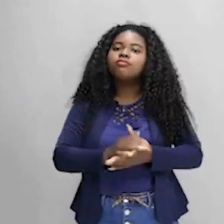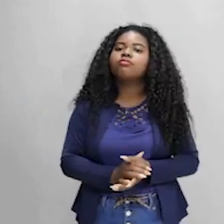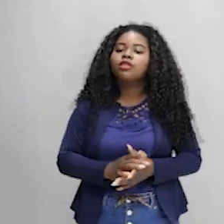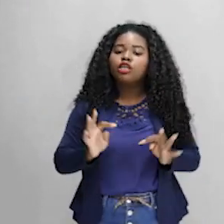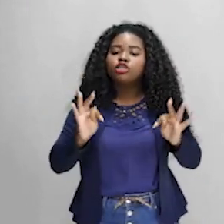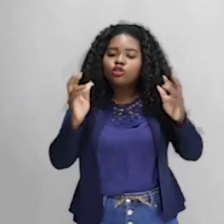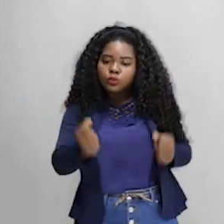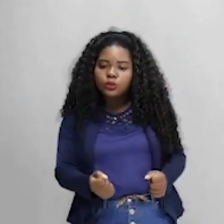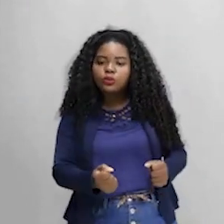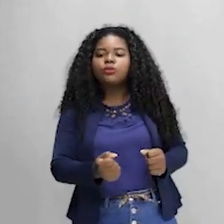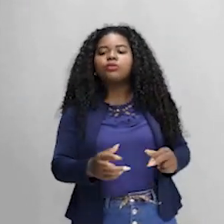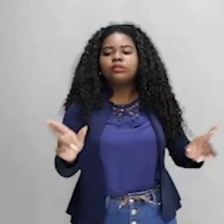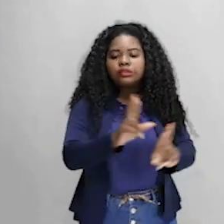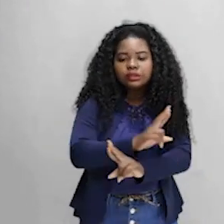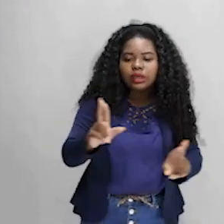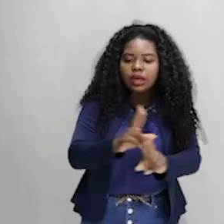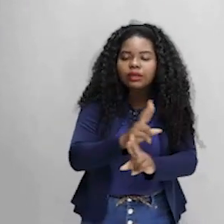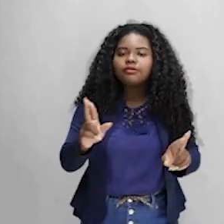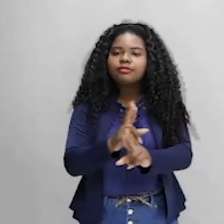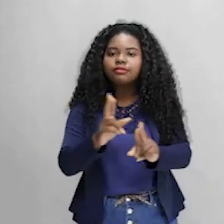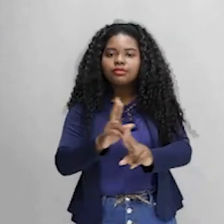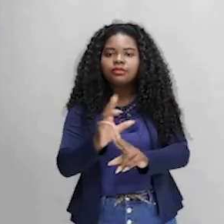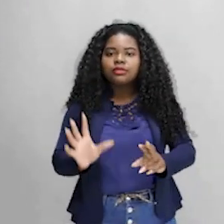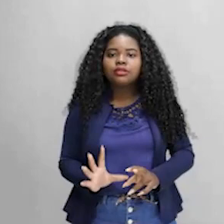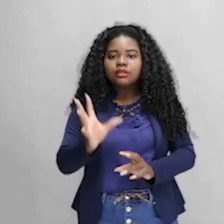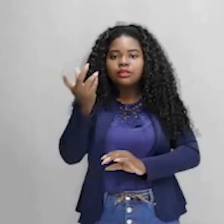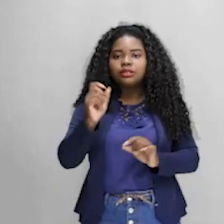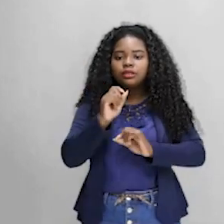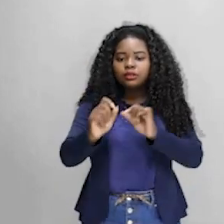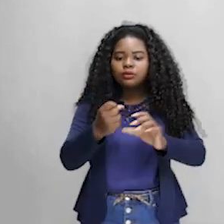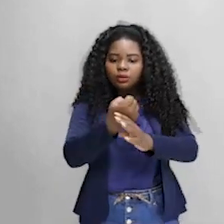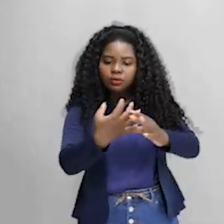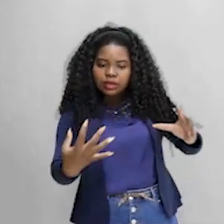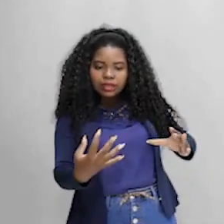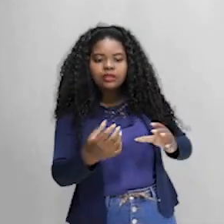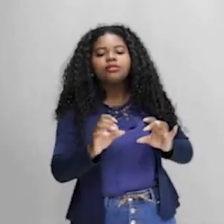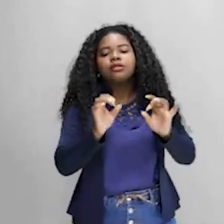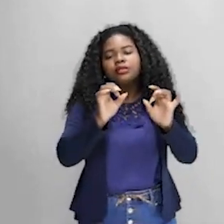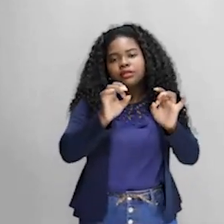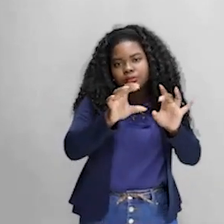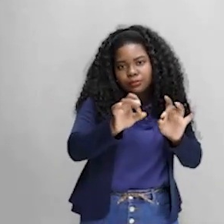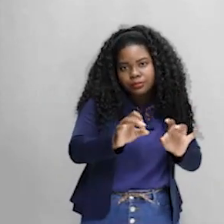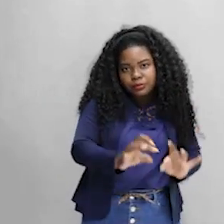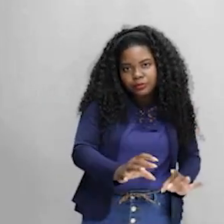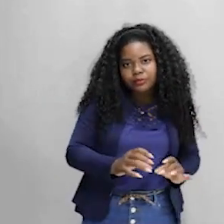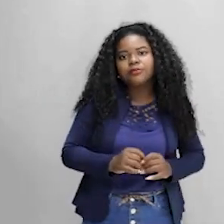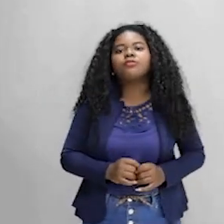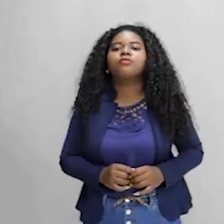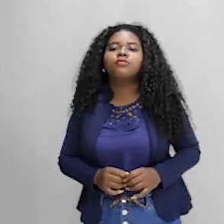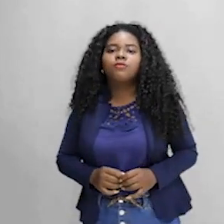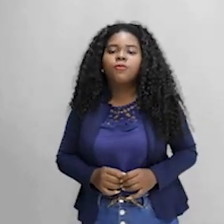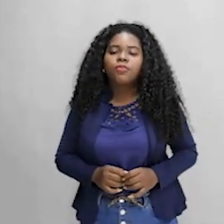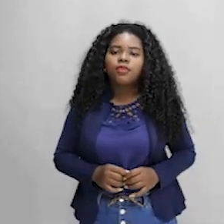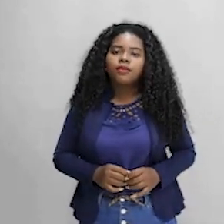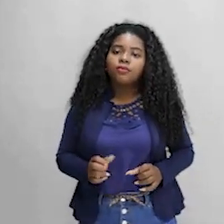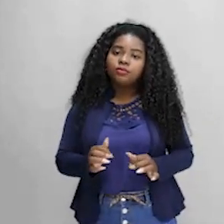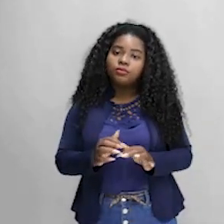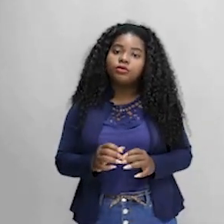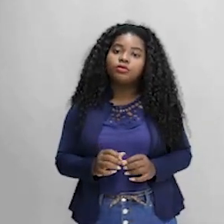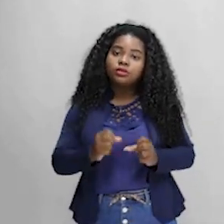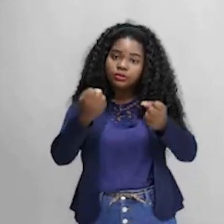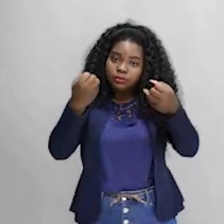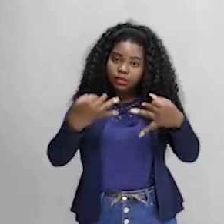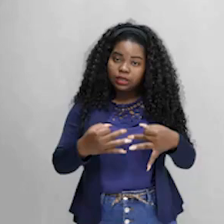esse domínio, né? Ou seja, forma aí esse bioma que tem essa característica específica. Como eu acabei de te dizer, por exemplo, quando a gente fala assim,